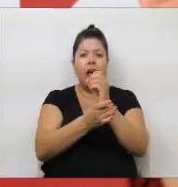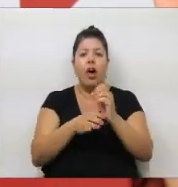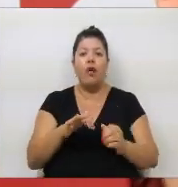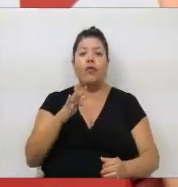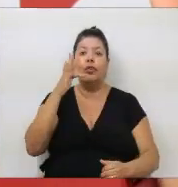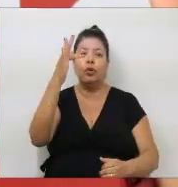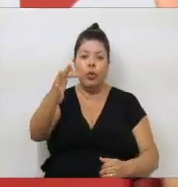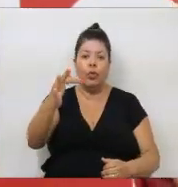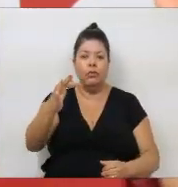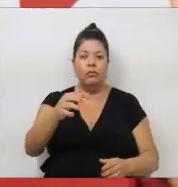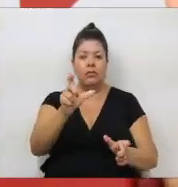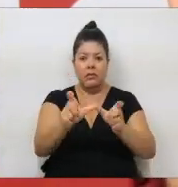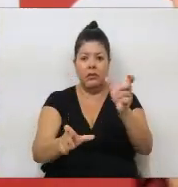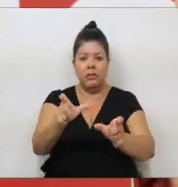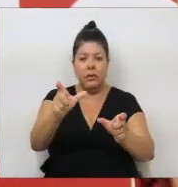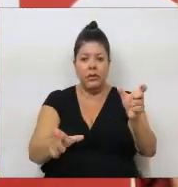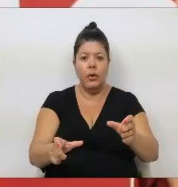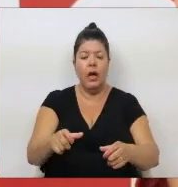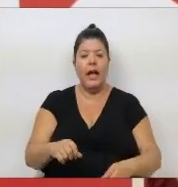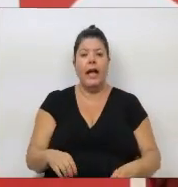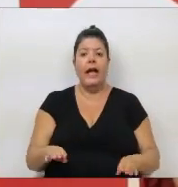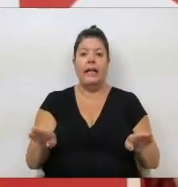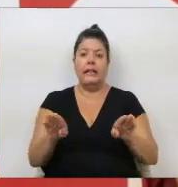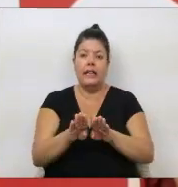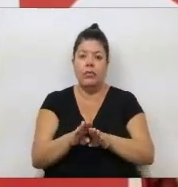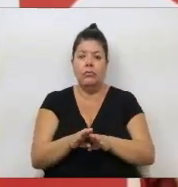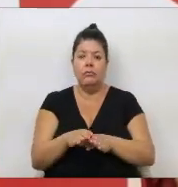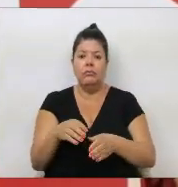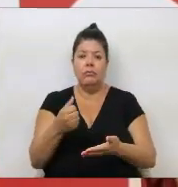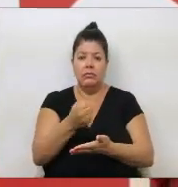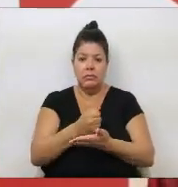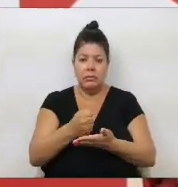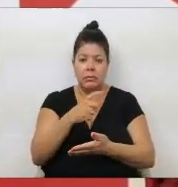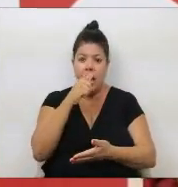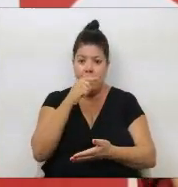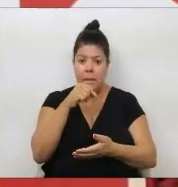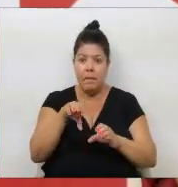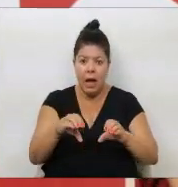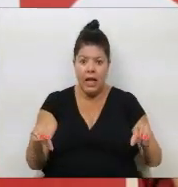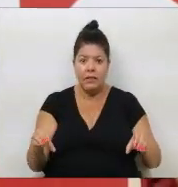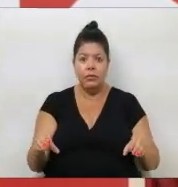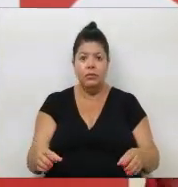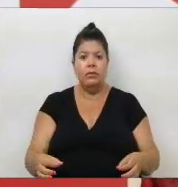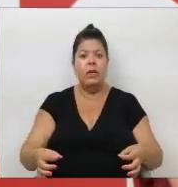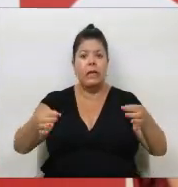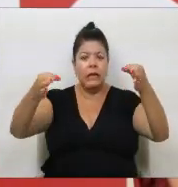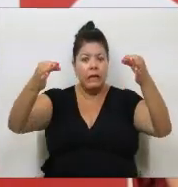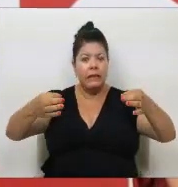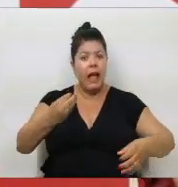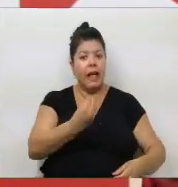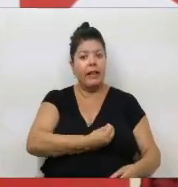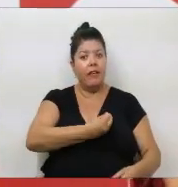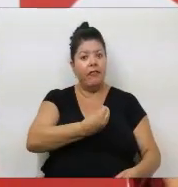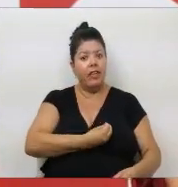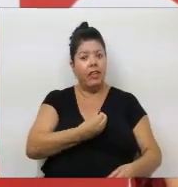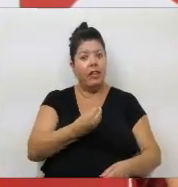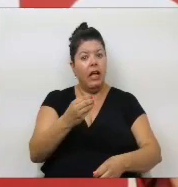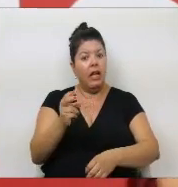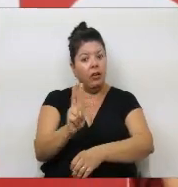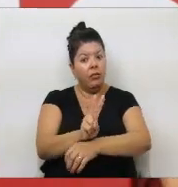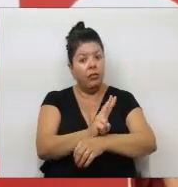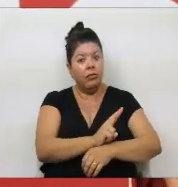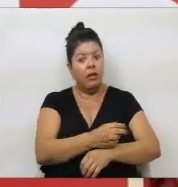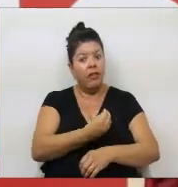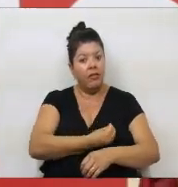o saneamento básico ele tem que ser uma prioridade, como prevenção da saúde, da vida física da